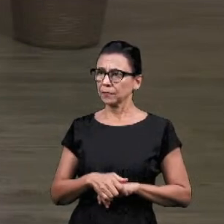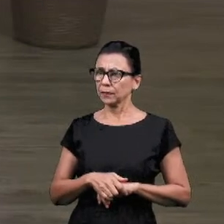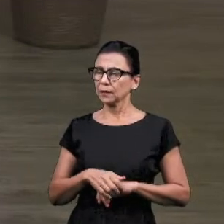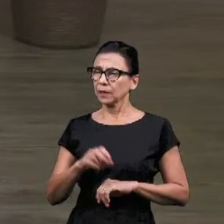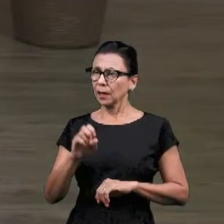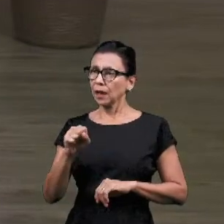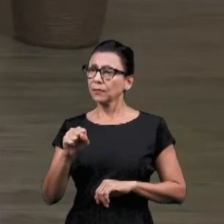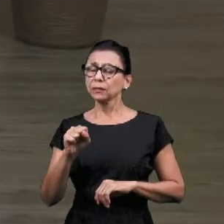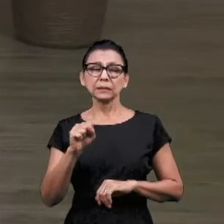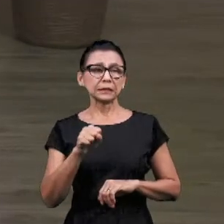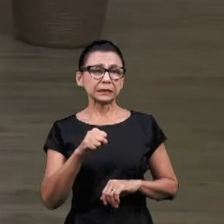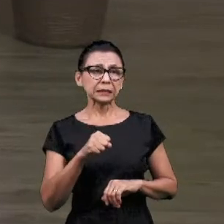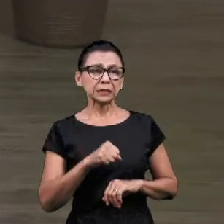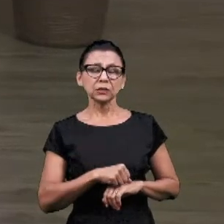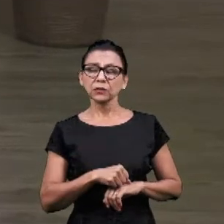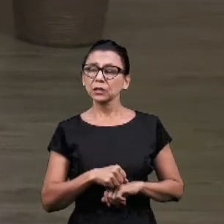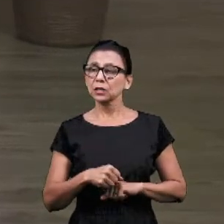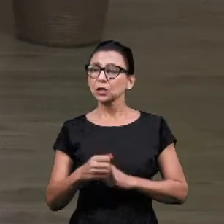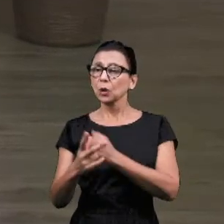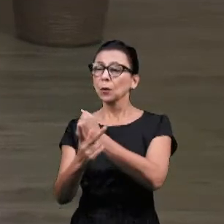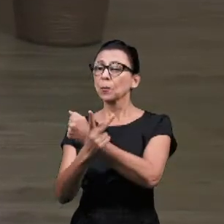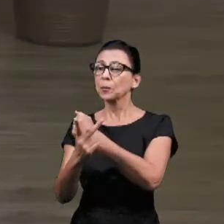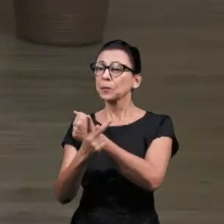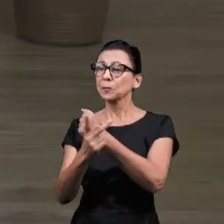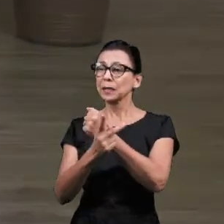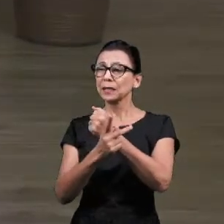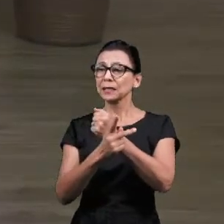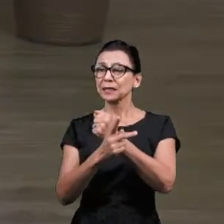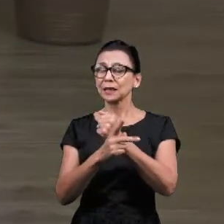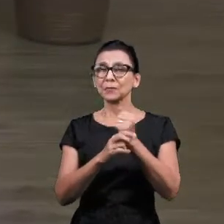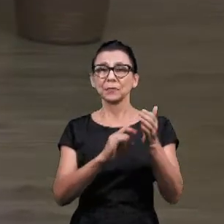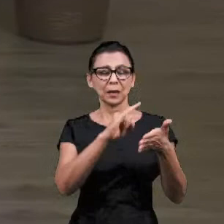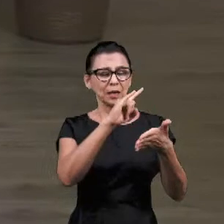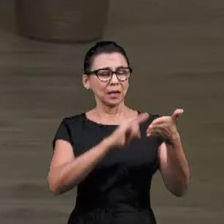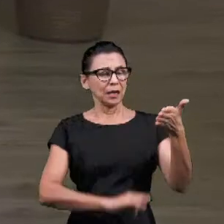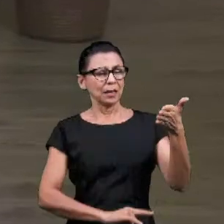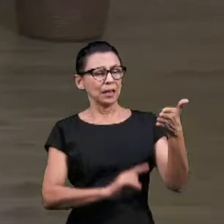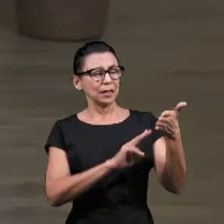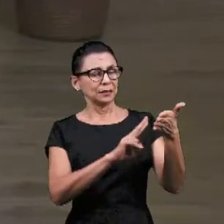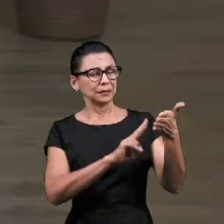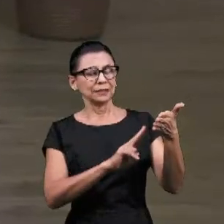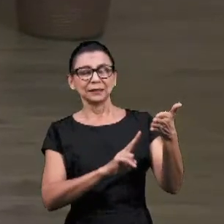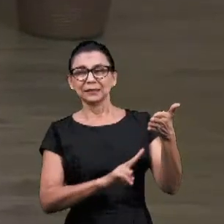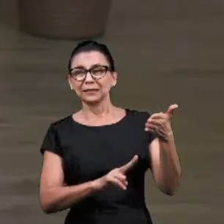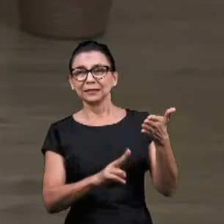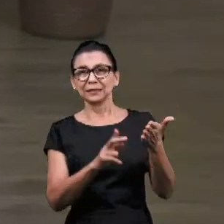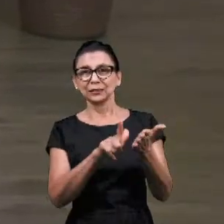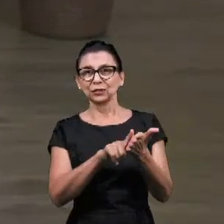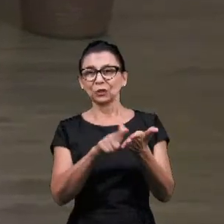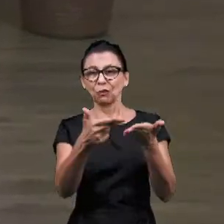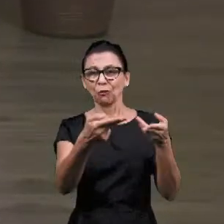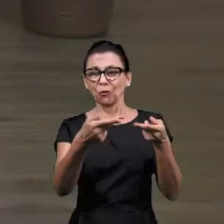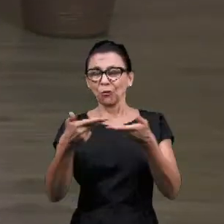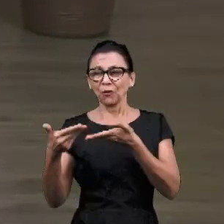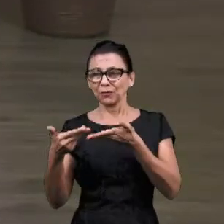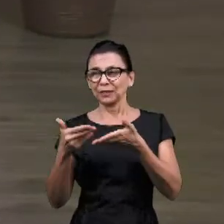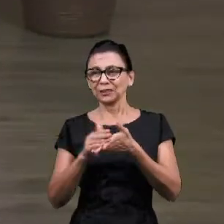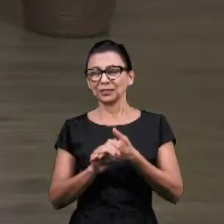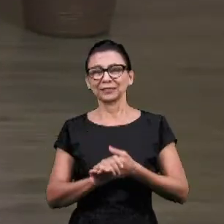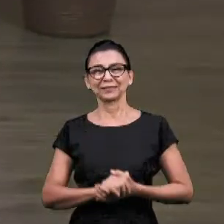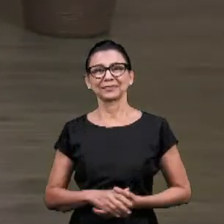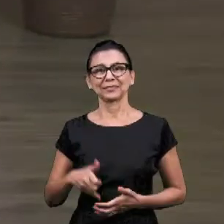ela entendi, e tem muita gente para evangelizar. Falei, então pronto, minha querida, vai lá, evangeliza. Com